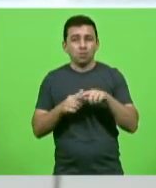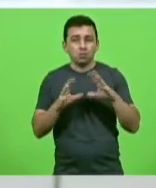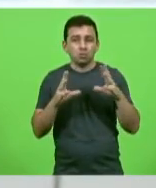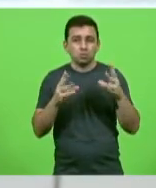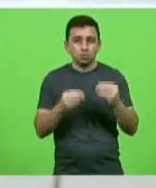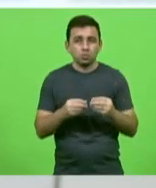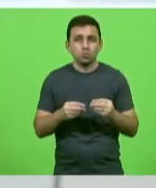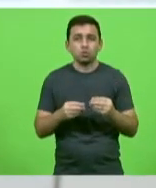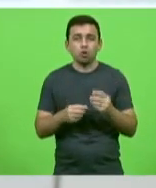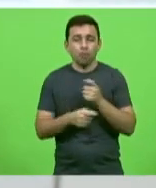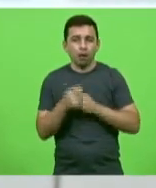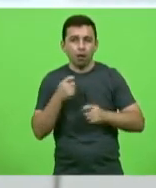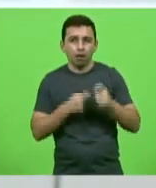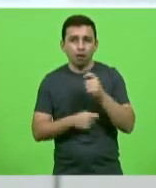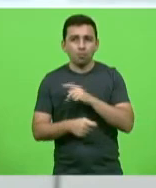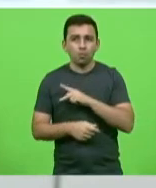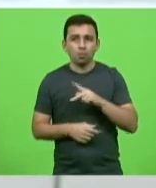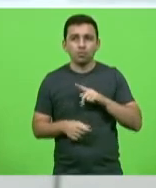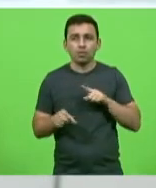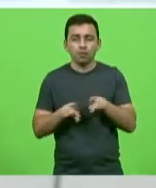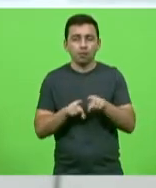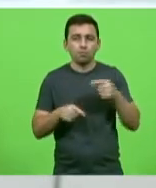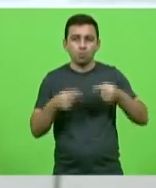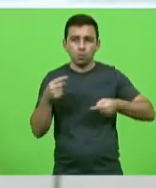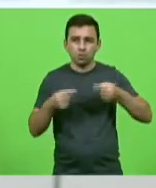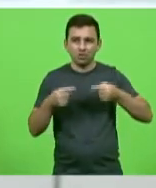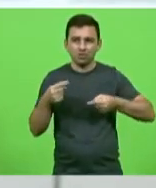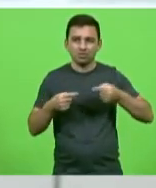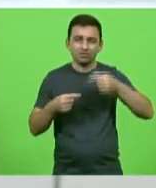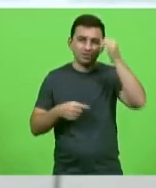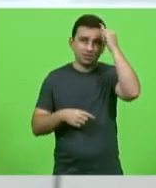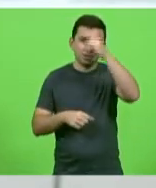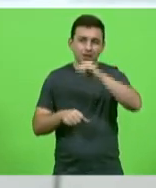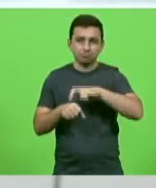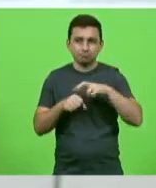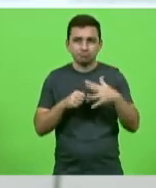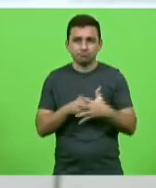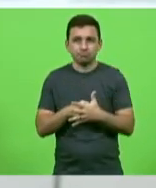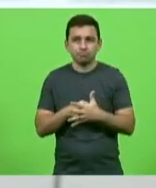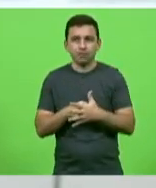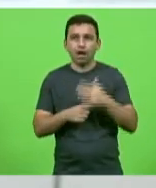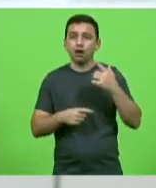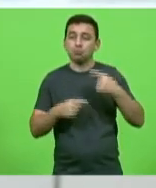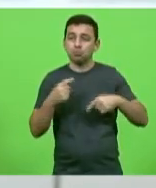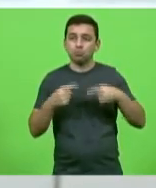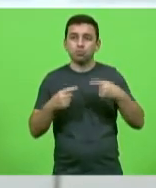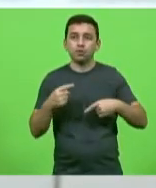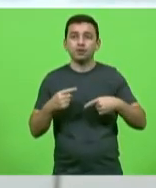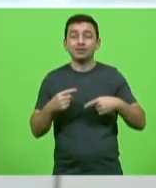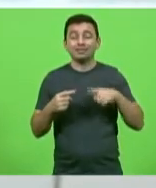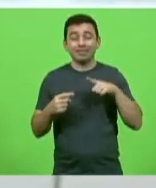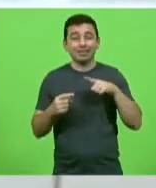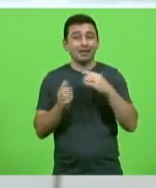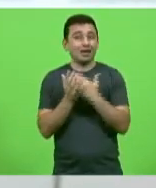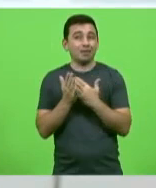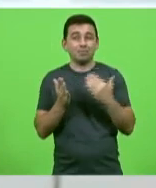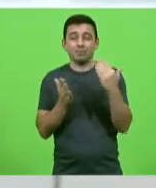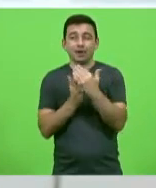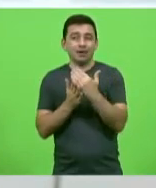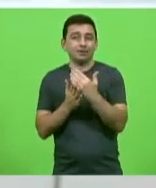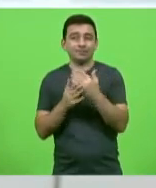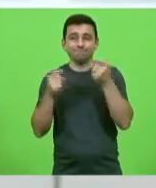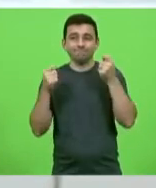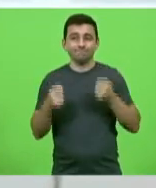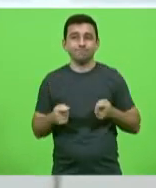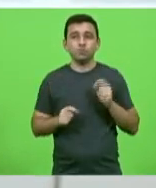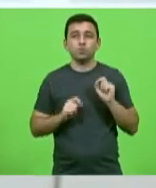EA política de combate à panellinha a negociação em tela ganhou contornos Ainda mais insólitos